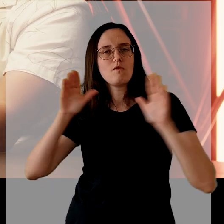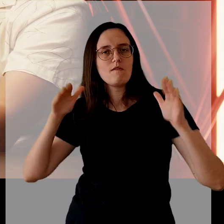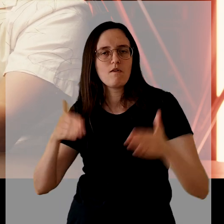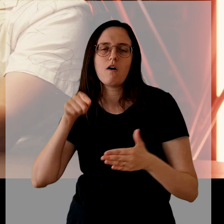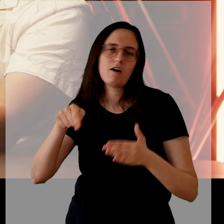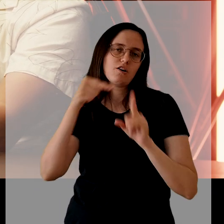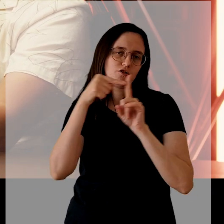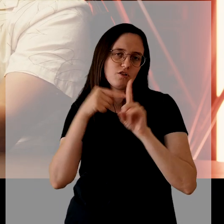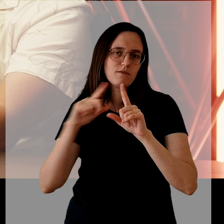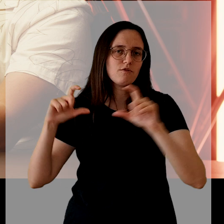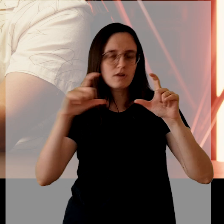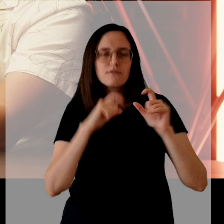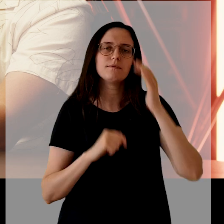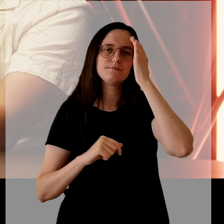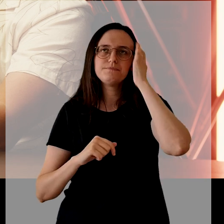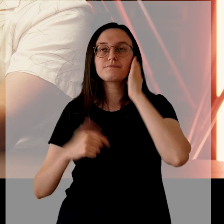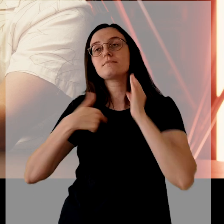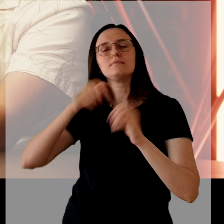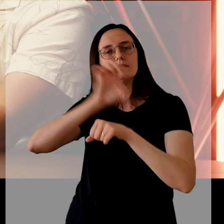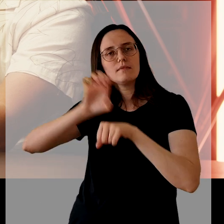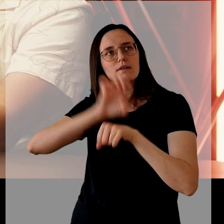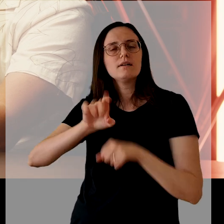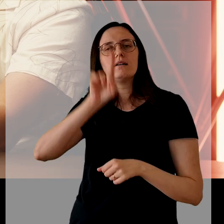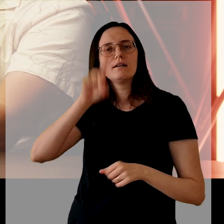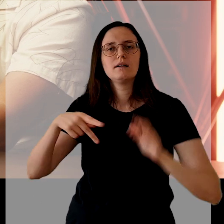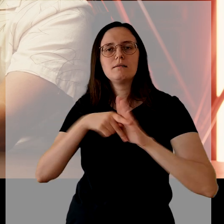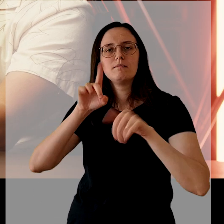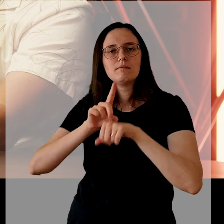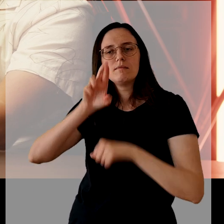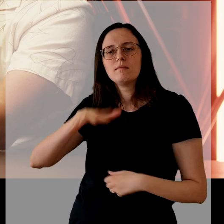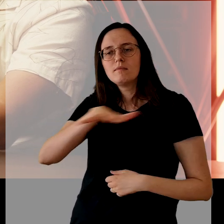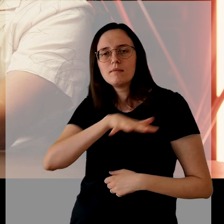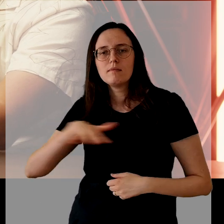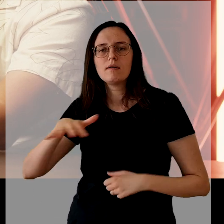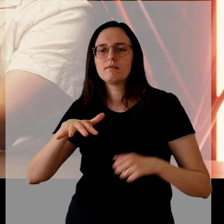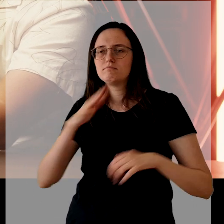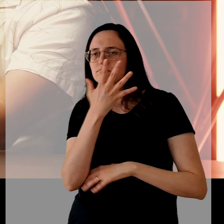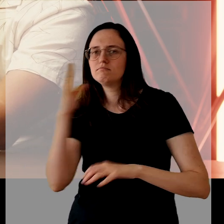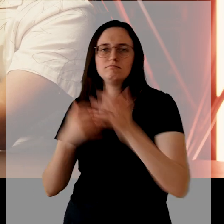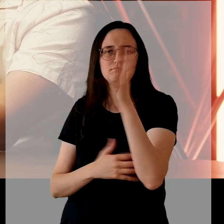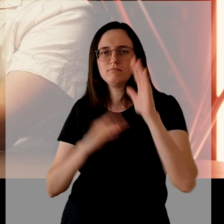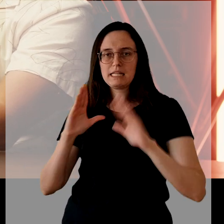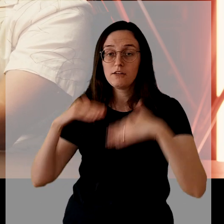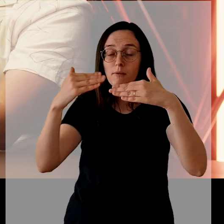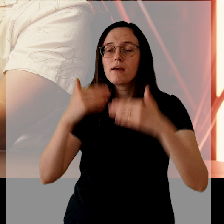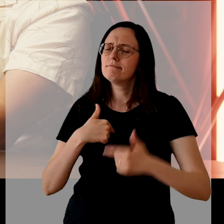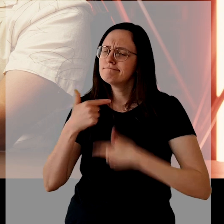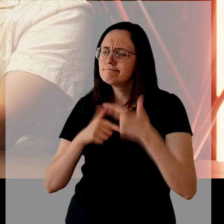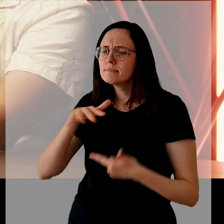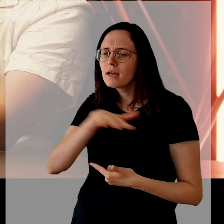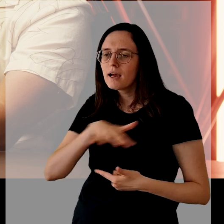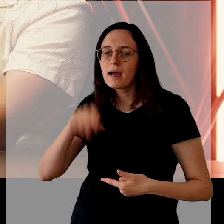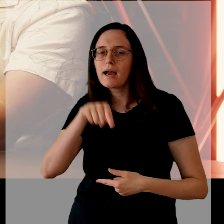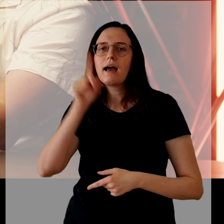fotografia documental. Eu fui estagiário do doutorado em Meio Ambiente e Desenvolvimento para desenvolver um trabalho na